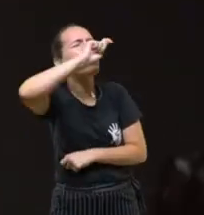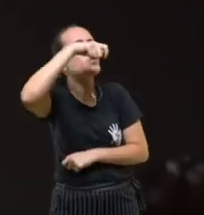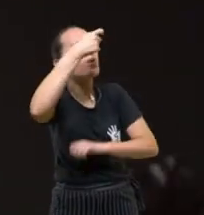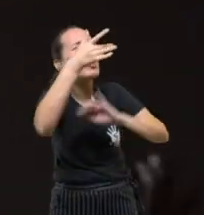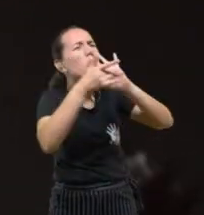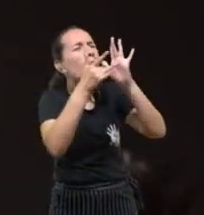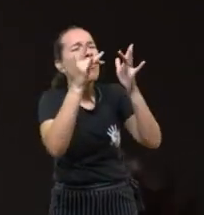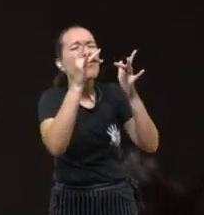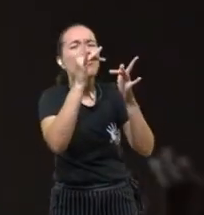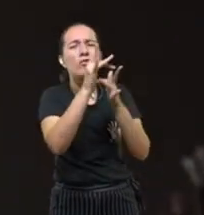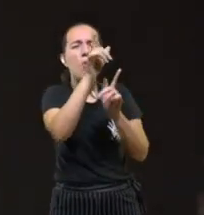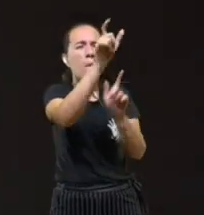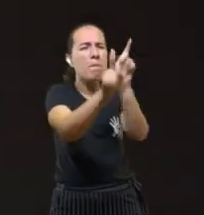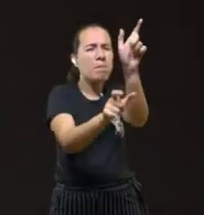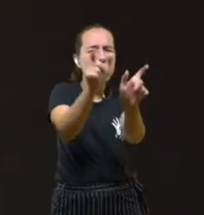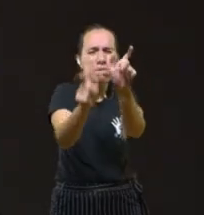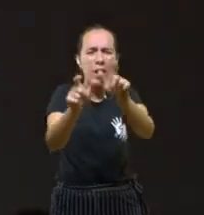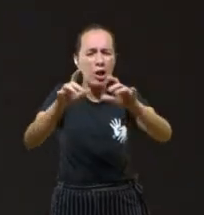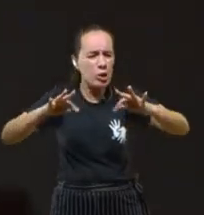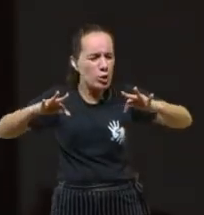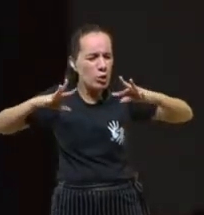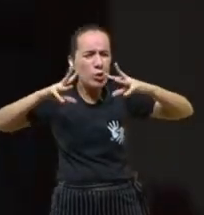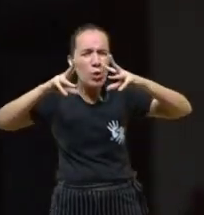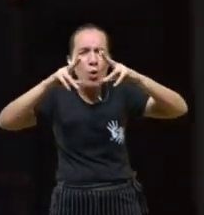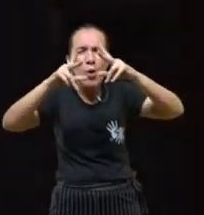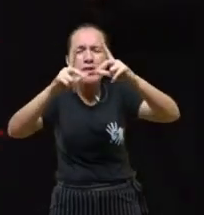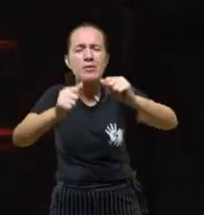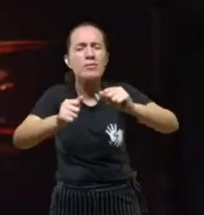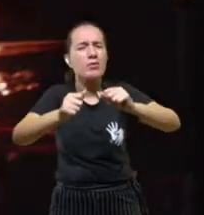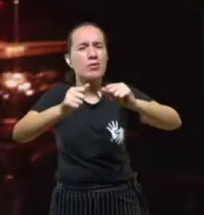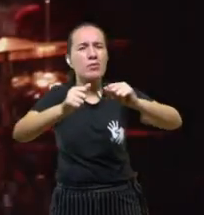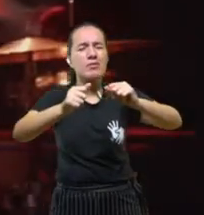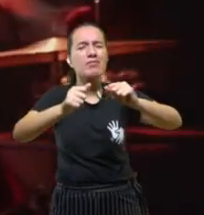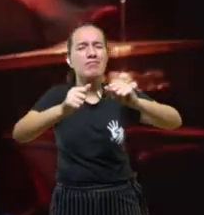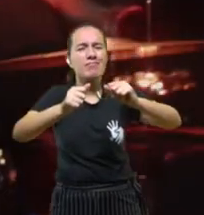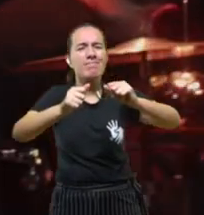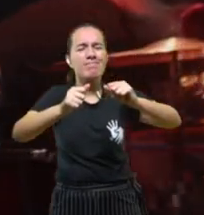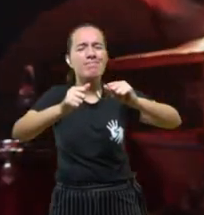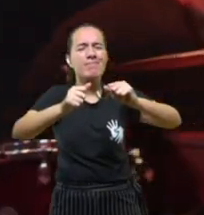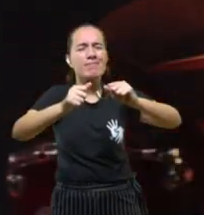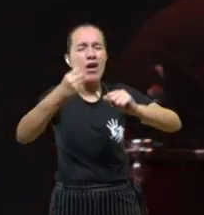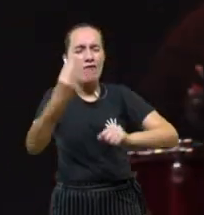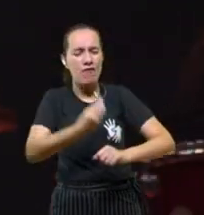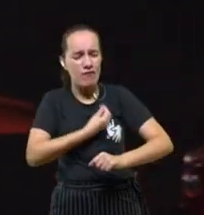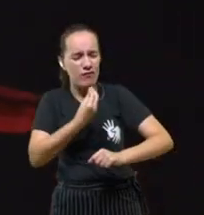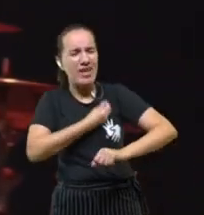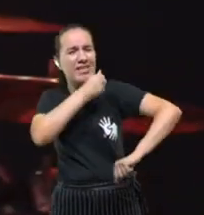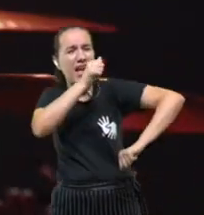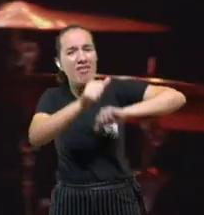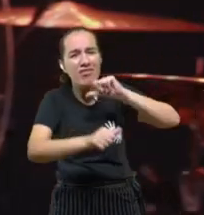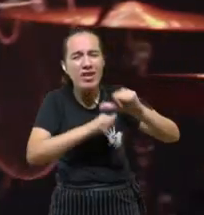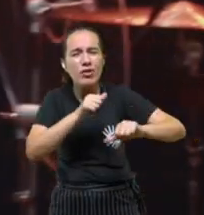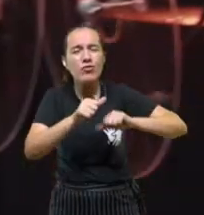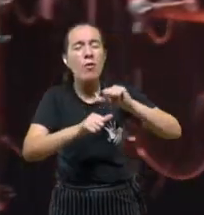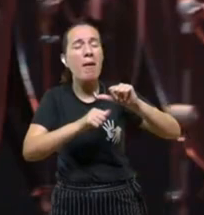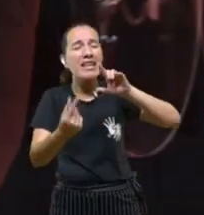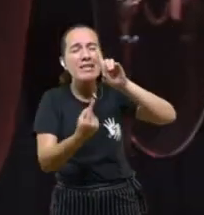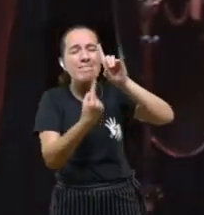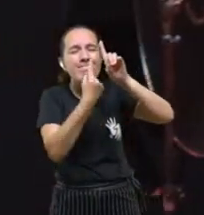por toda pessoa aqui, uma transformação na vida do quartinho,